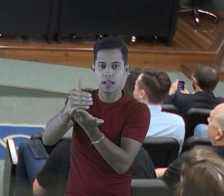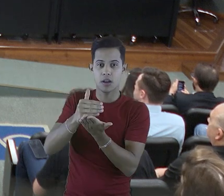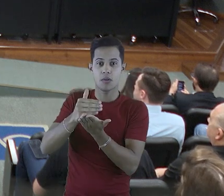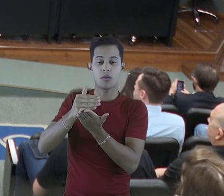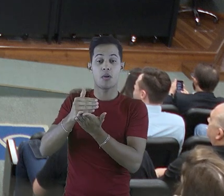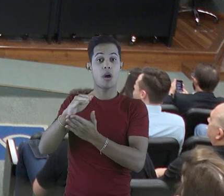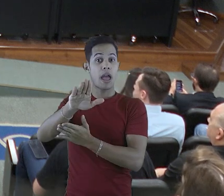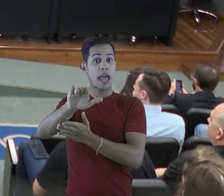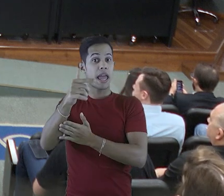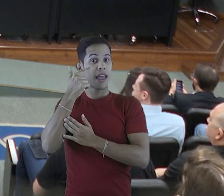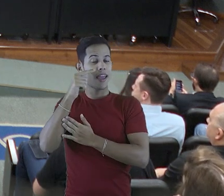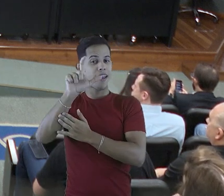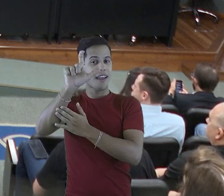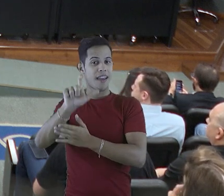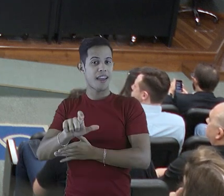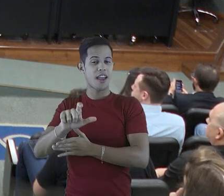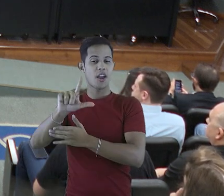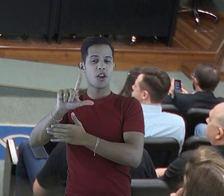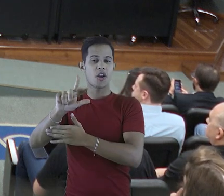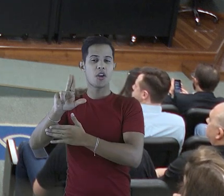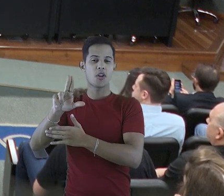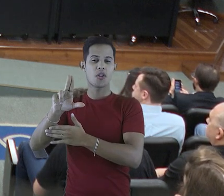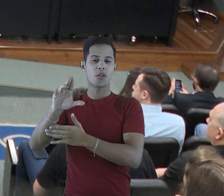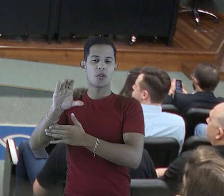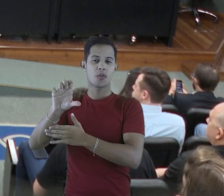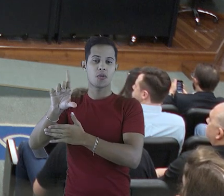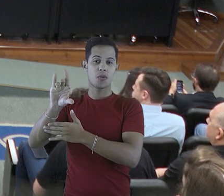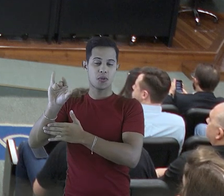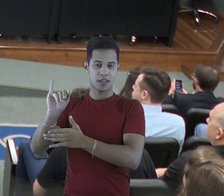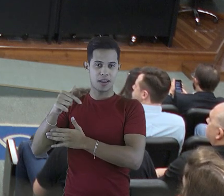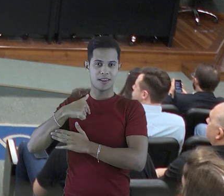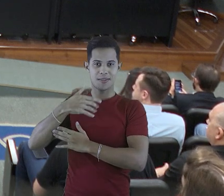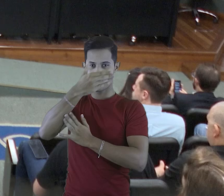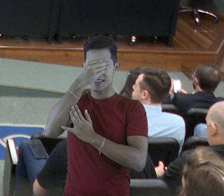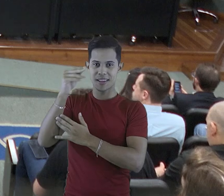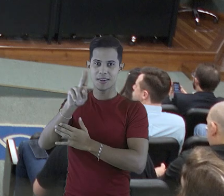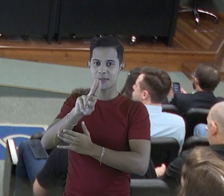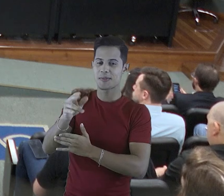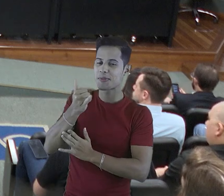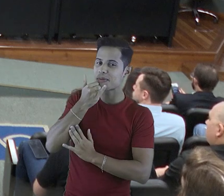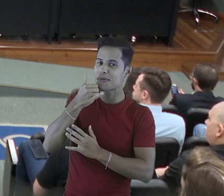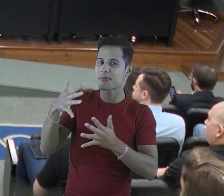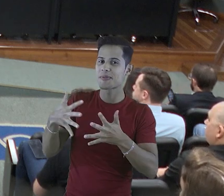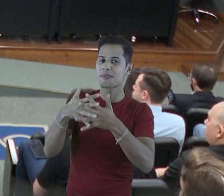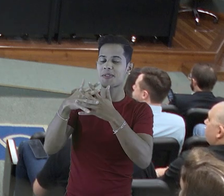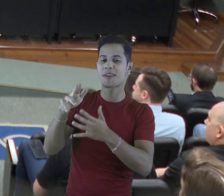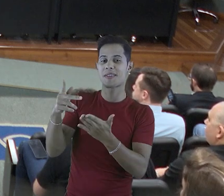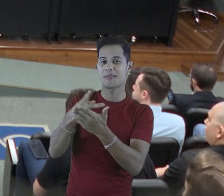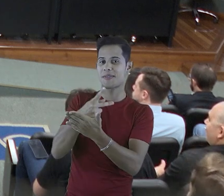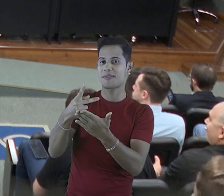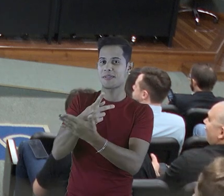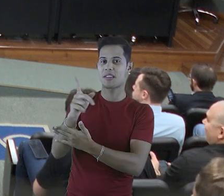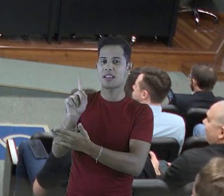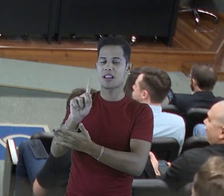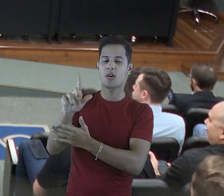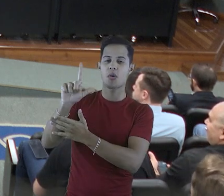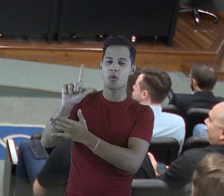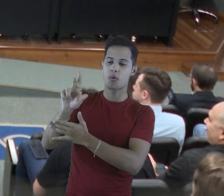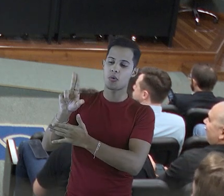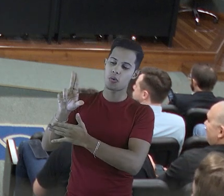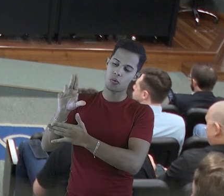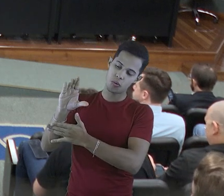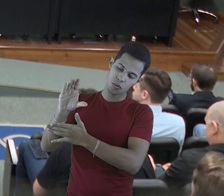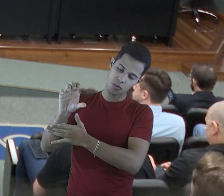Vocês têm que olhar a Lidneia. Luscelia. Quase igual. Desculpe.